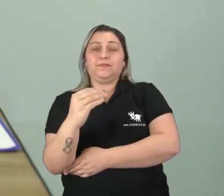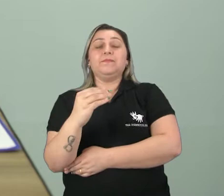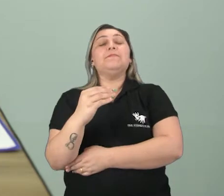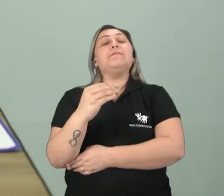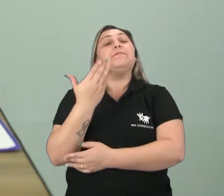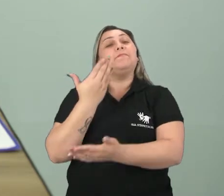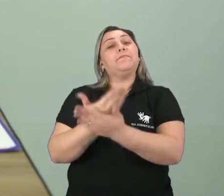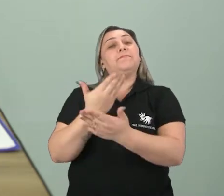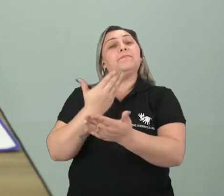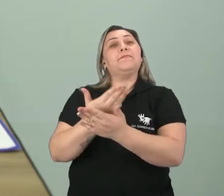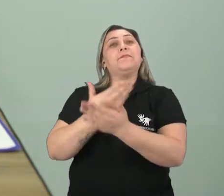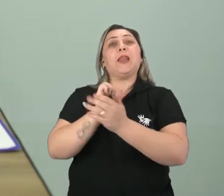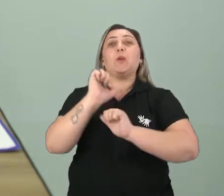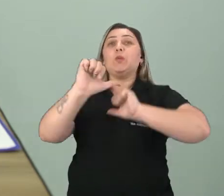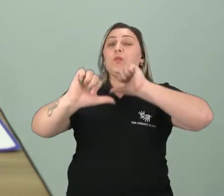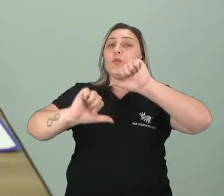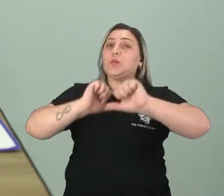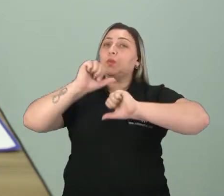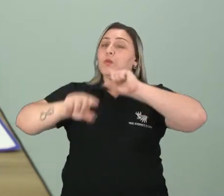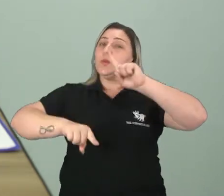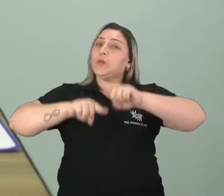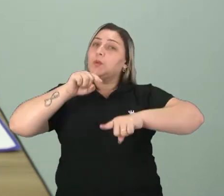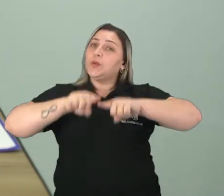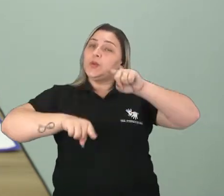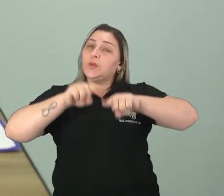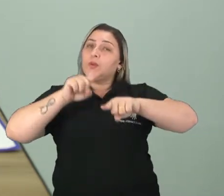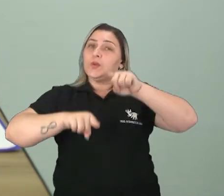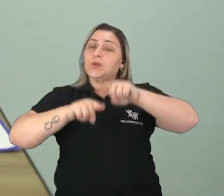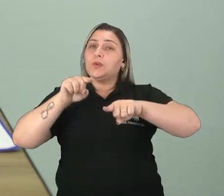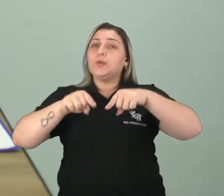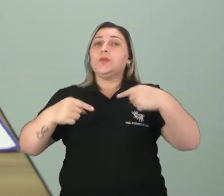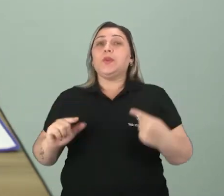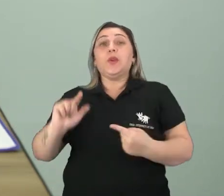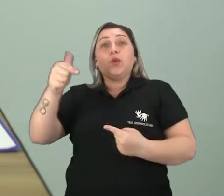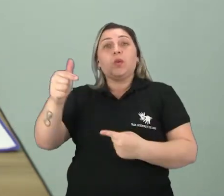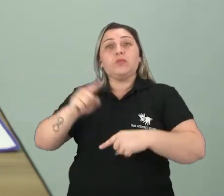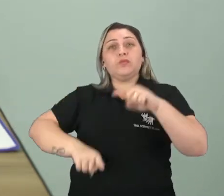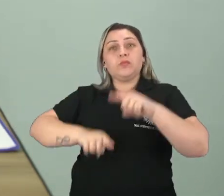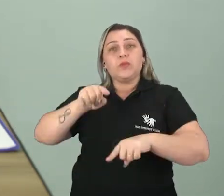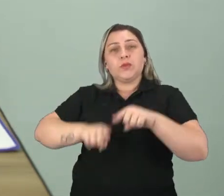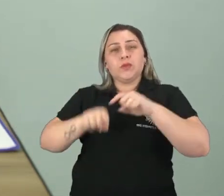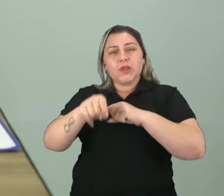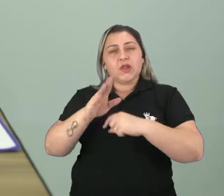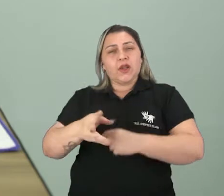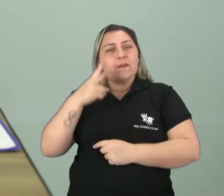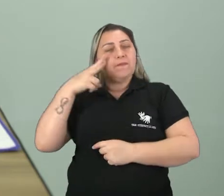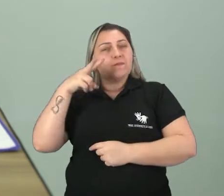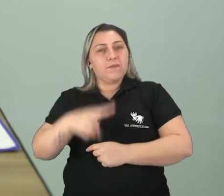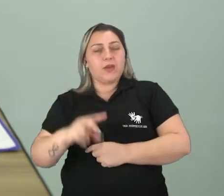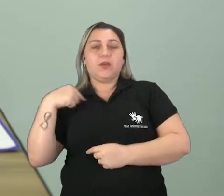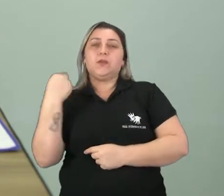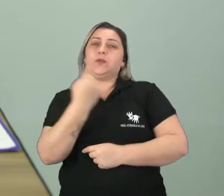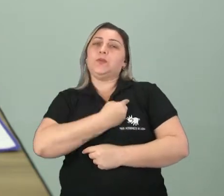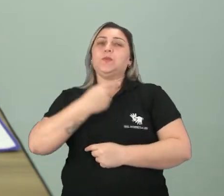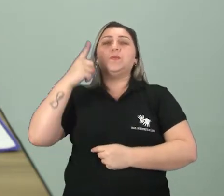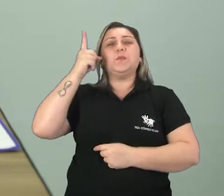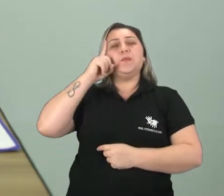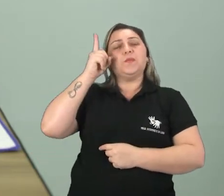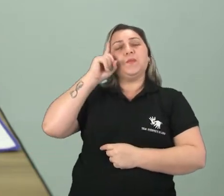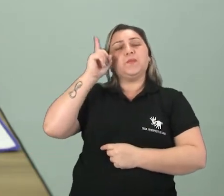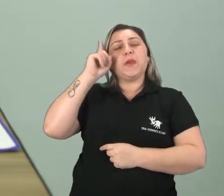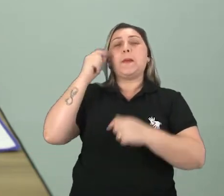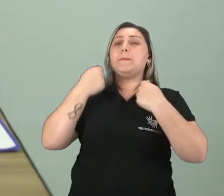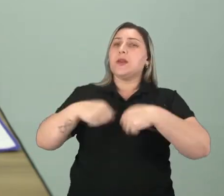Vamos estudar sobre a transformação de materiais em objetos você já observarão que nosso dia a dia